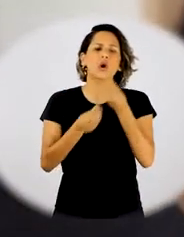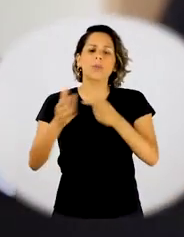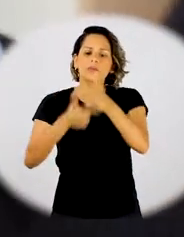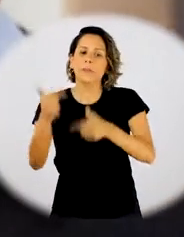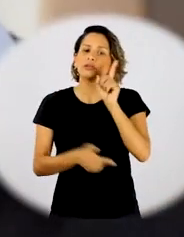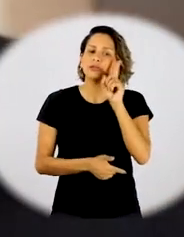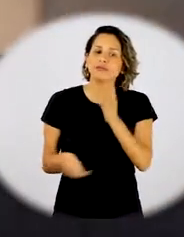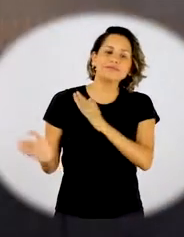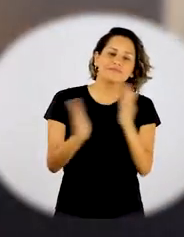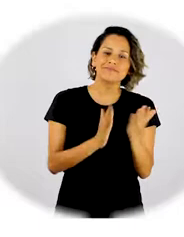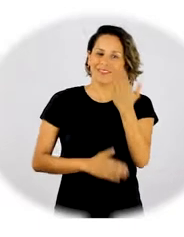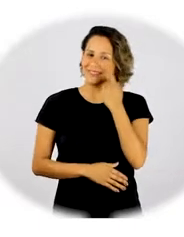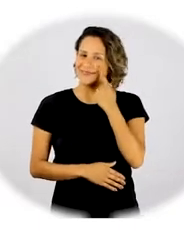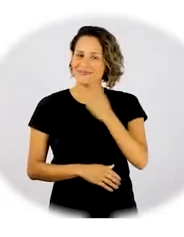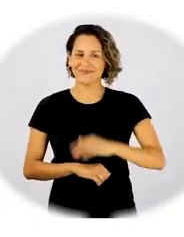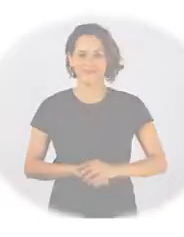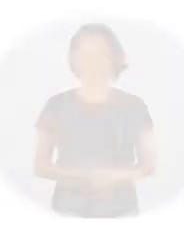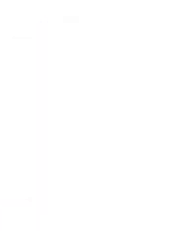dia a dia no escritório. Vem comigo!